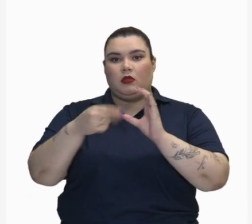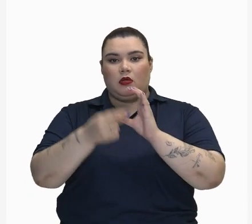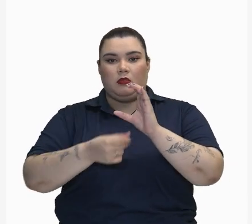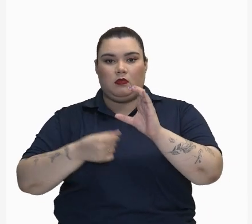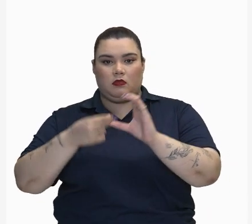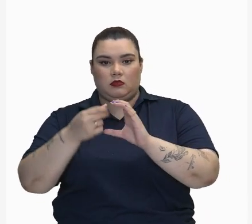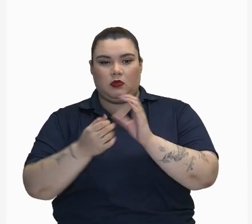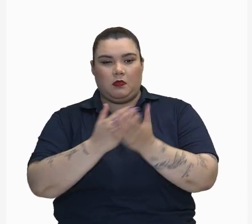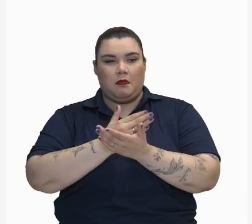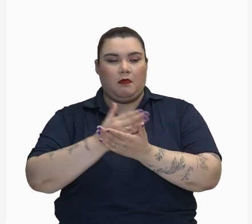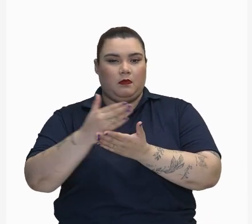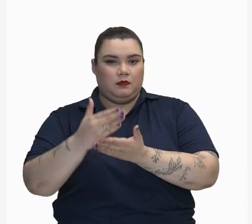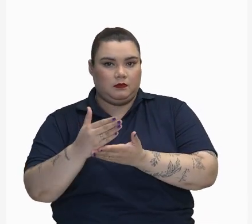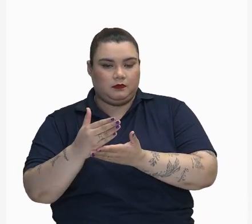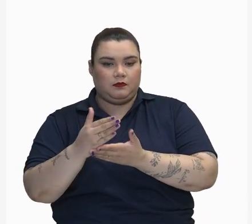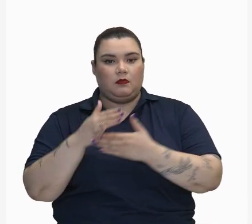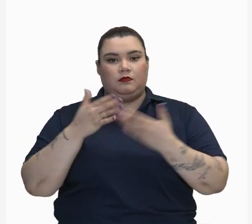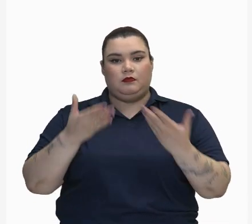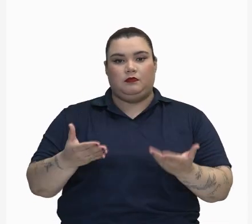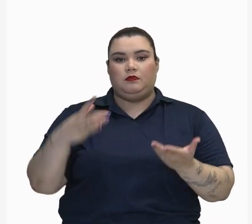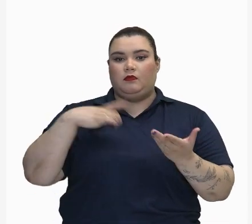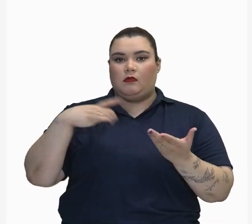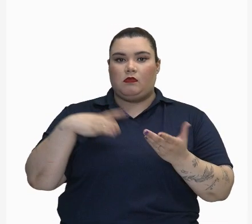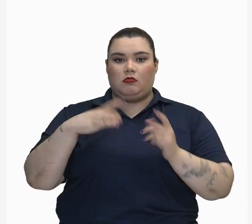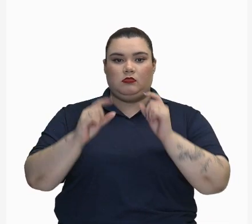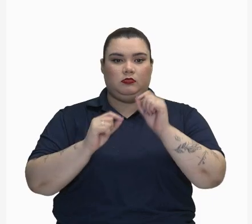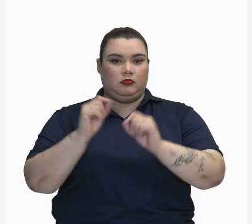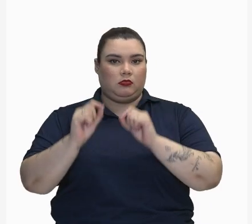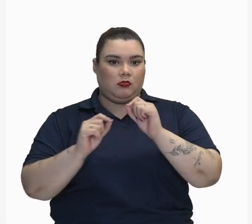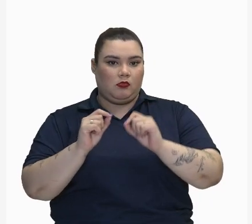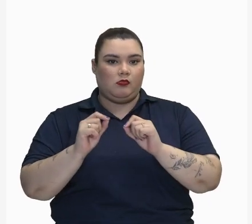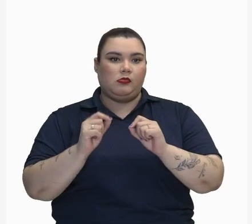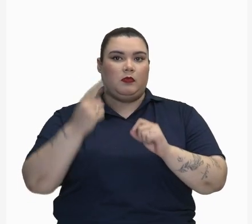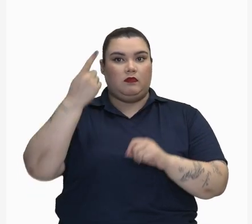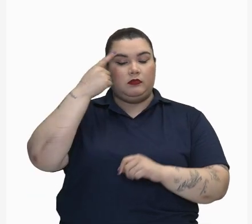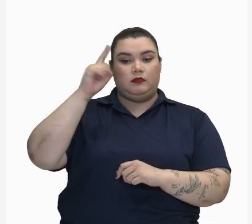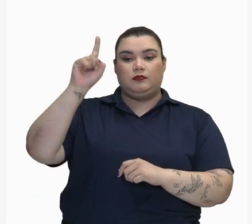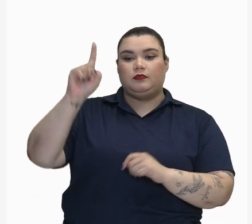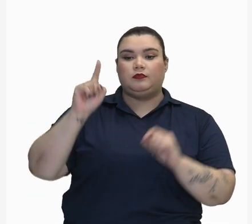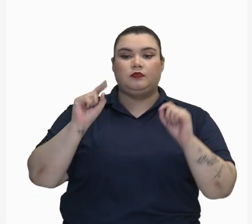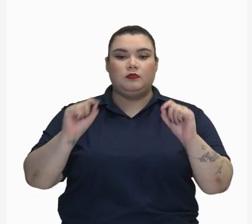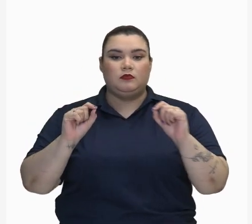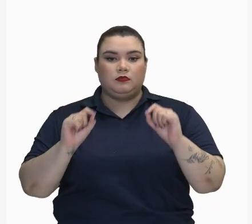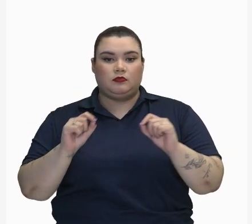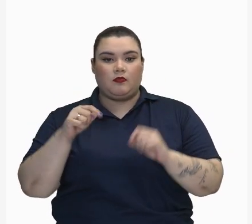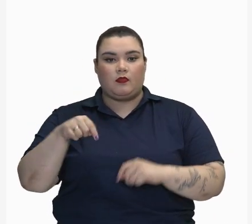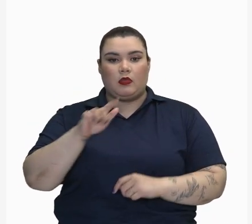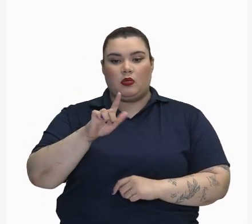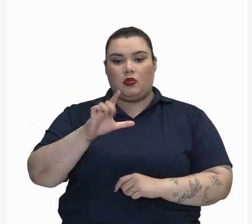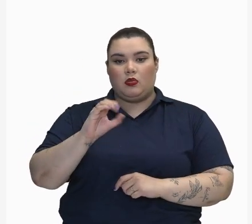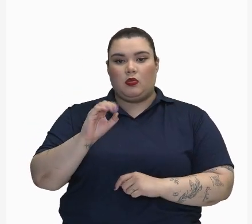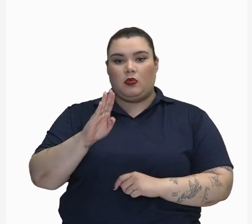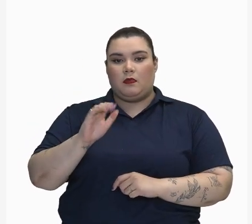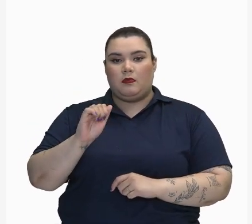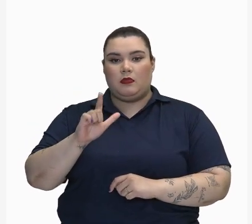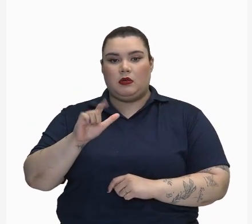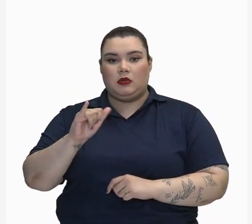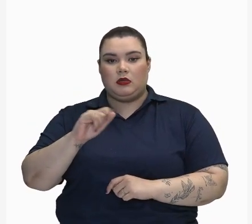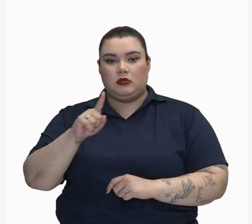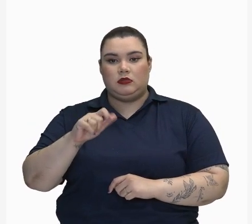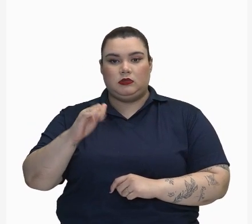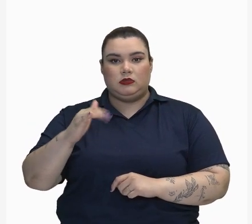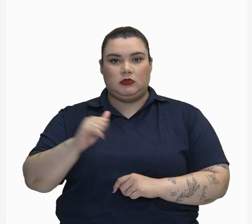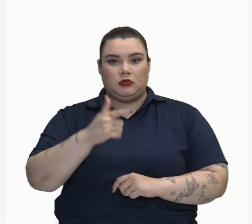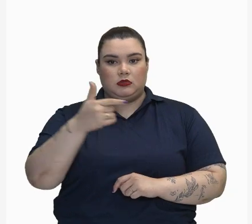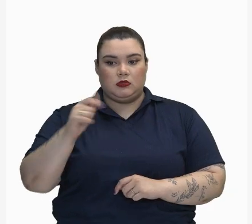no comercial, a gente vai estar tendo a ideia de que a globalização saiu de um lugar para